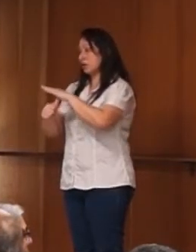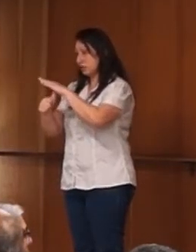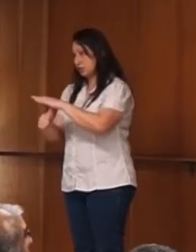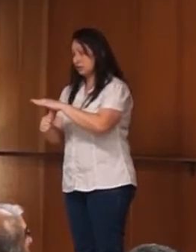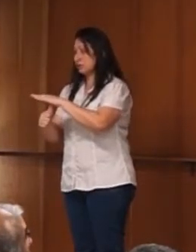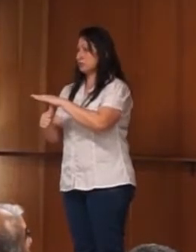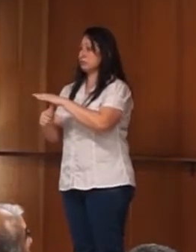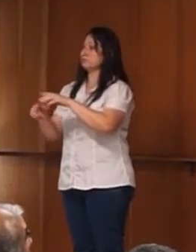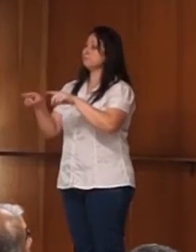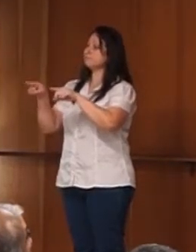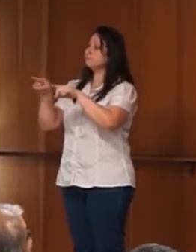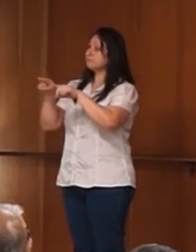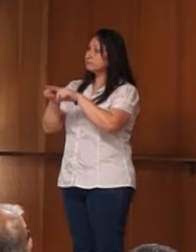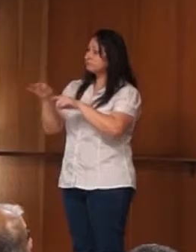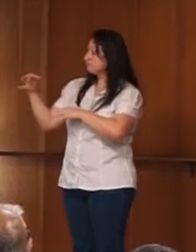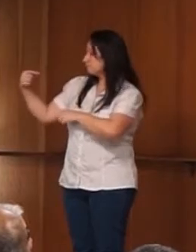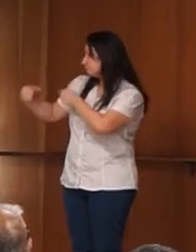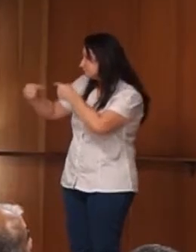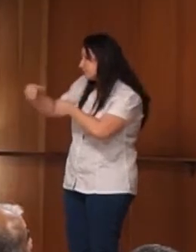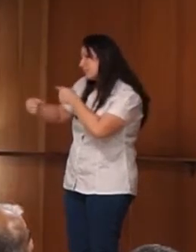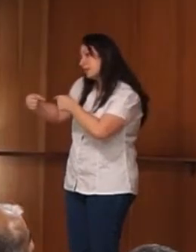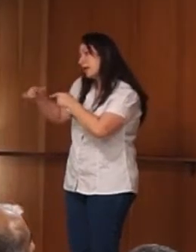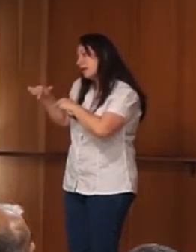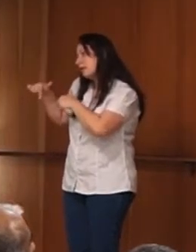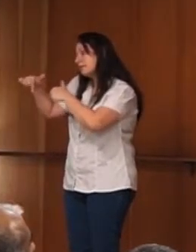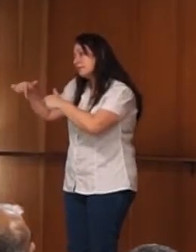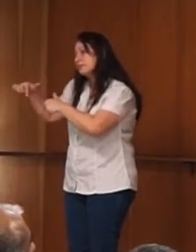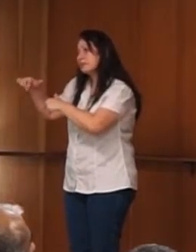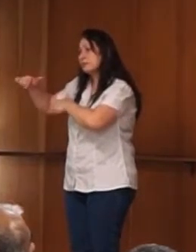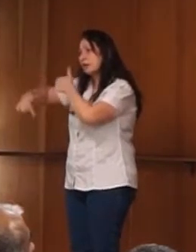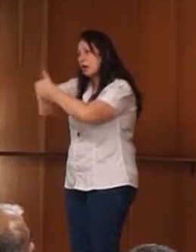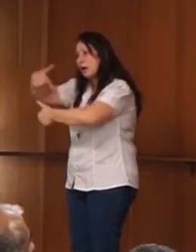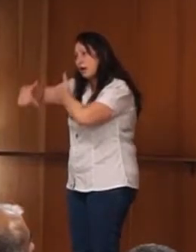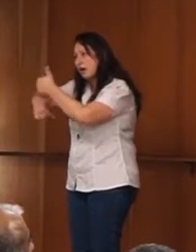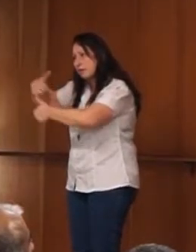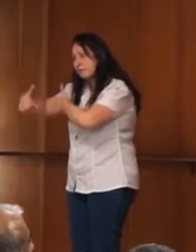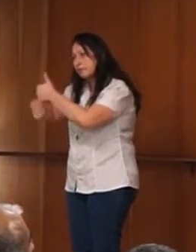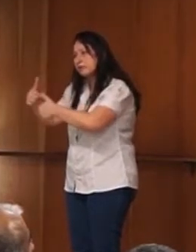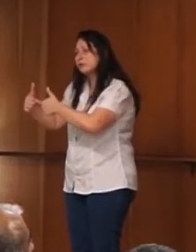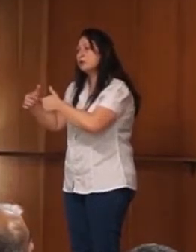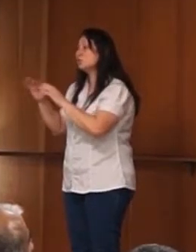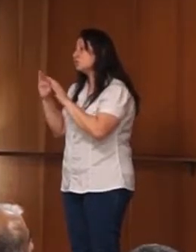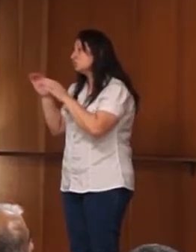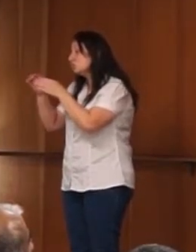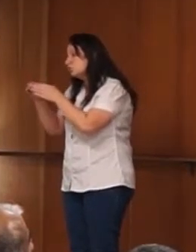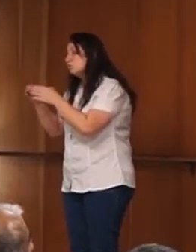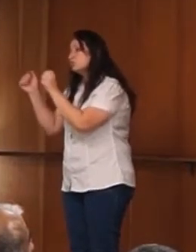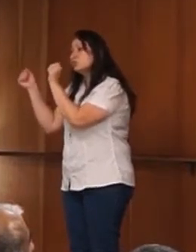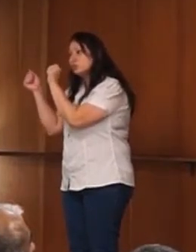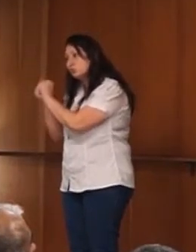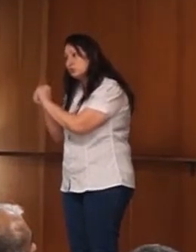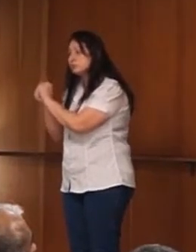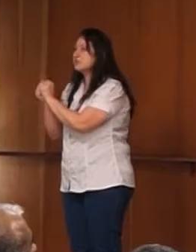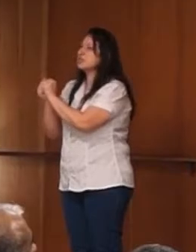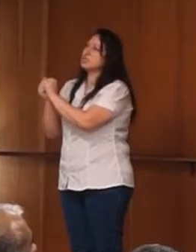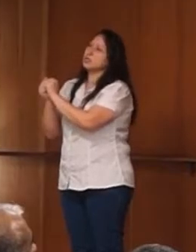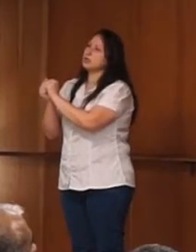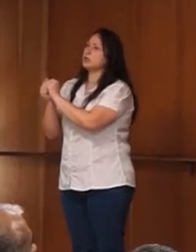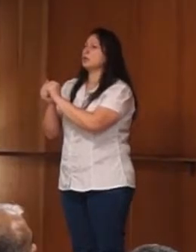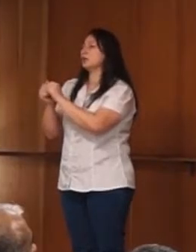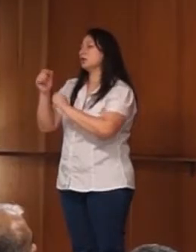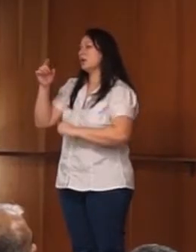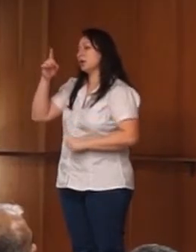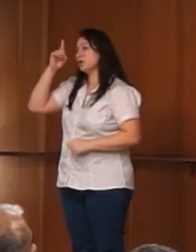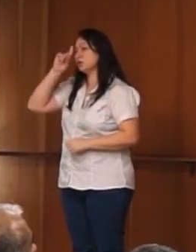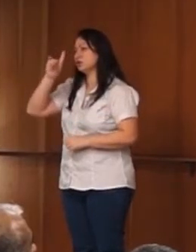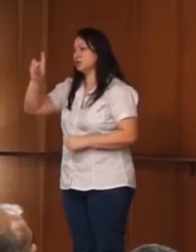estudantis, vão trabalhar, vão ter basicamente a liderança nesse processo e vão, em 90 dias, apresentar o